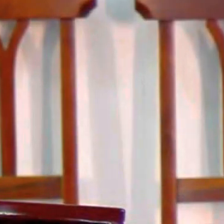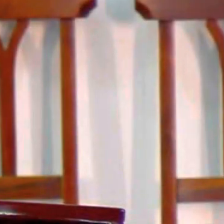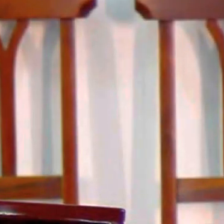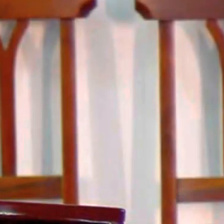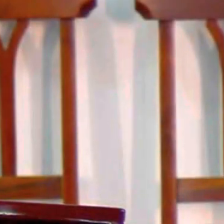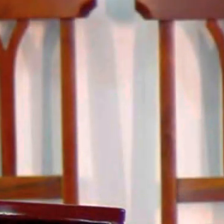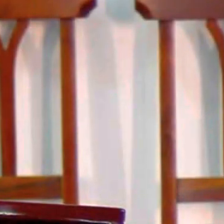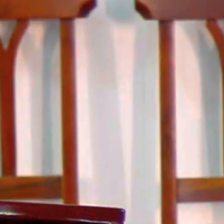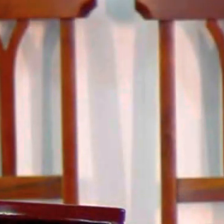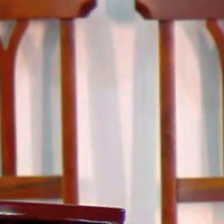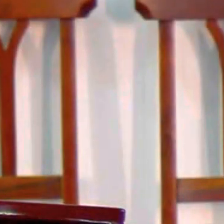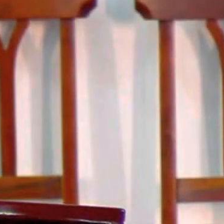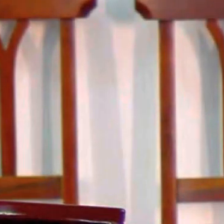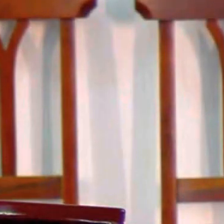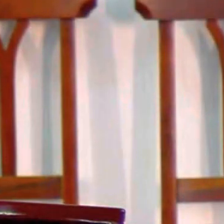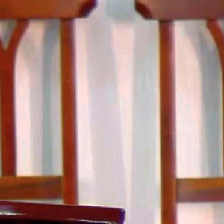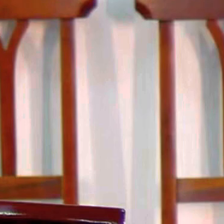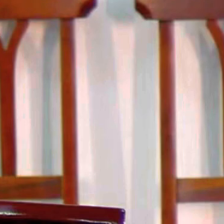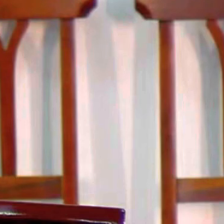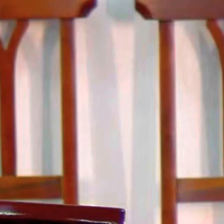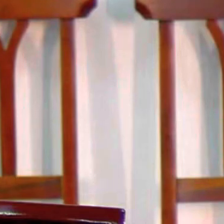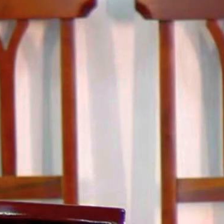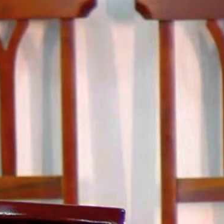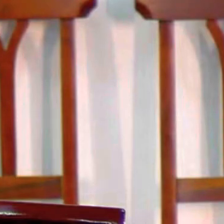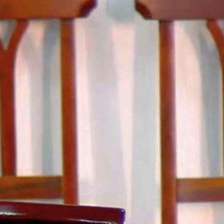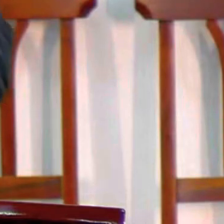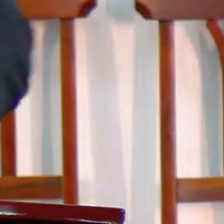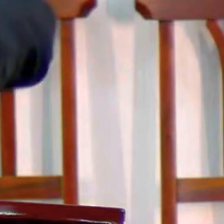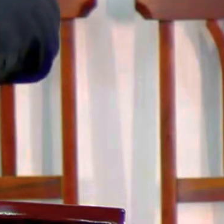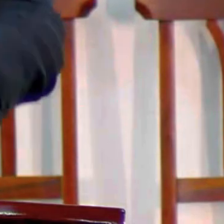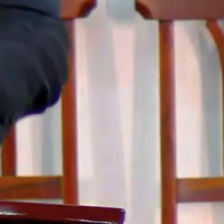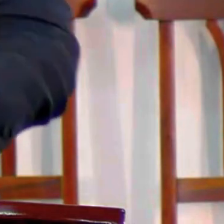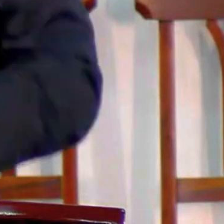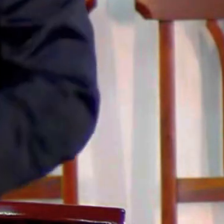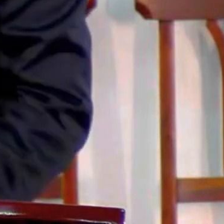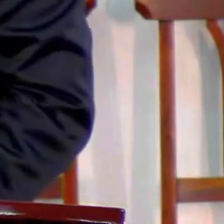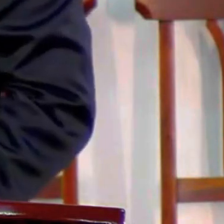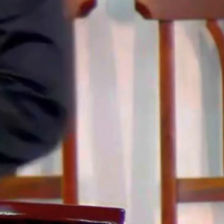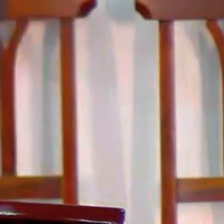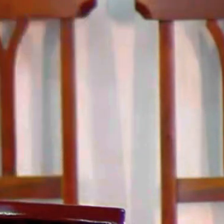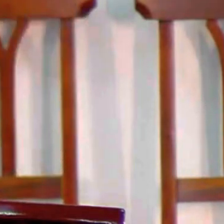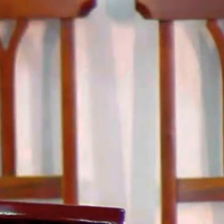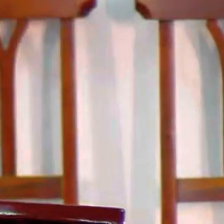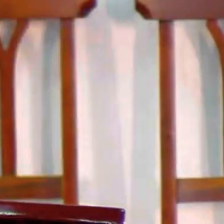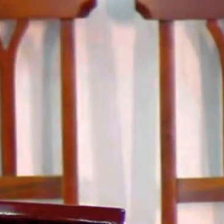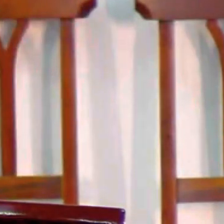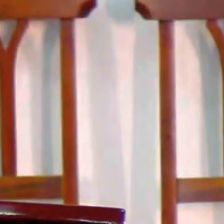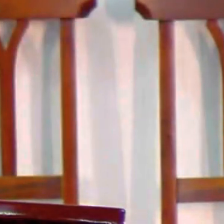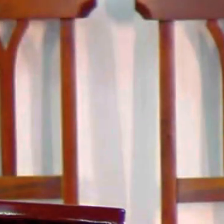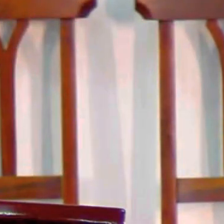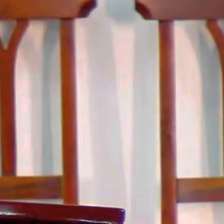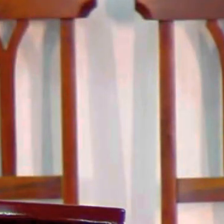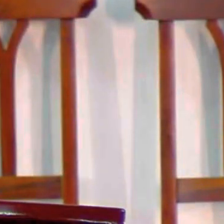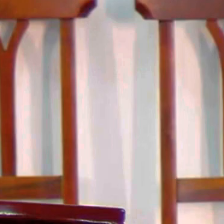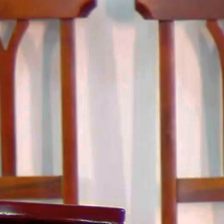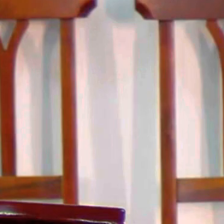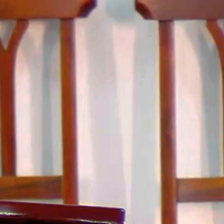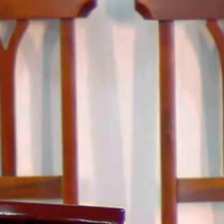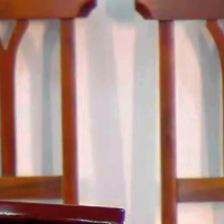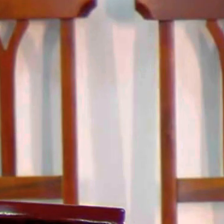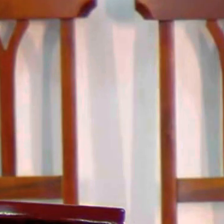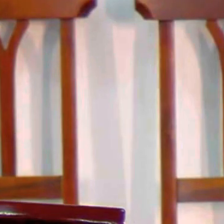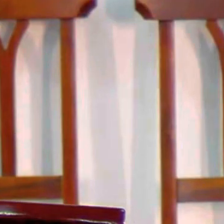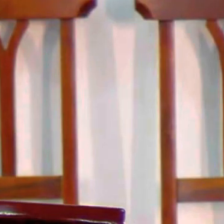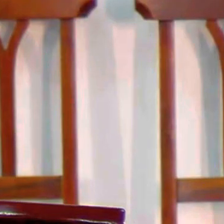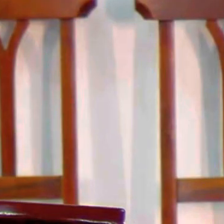já poderia suscitar várias dúvidas. Eu tenho 75 anos, já sou velho. A minha esposa é estéril. Como